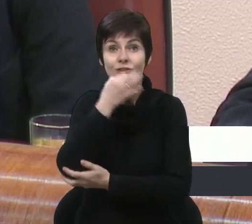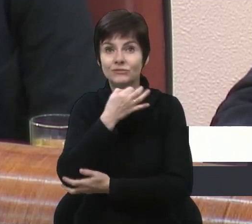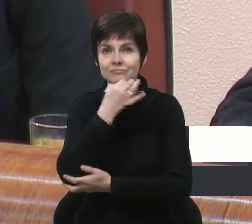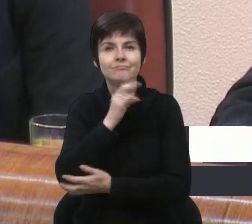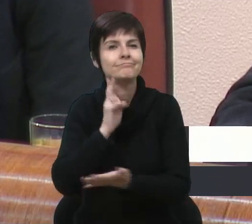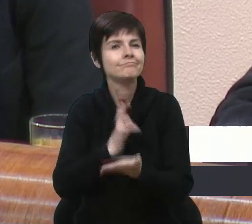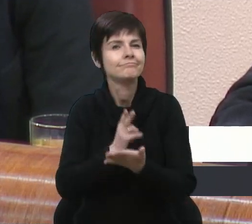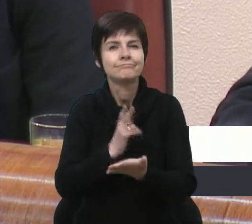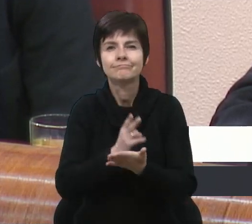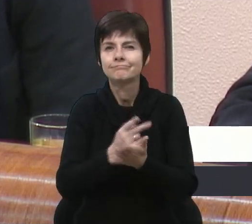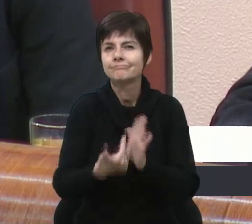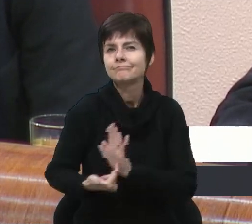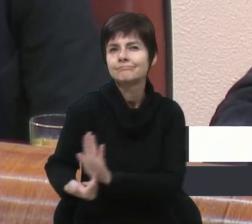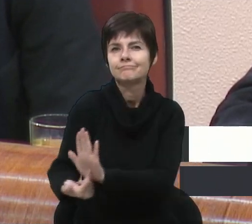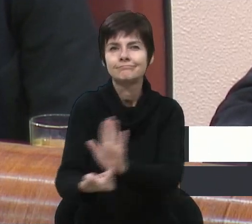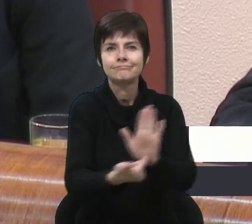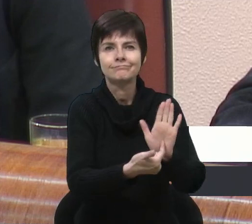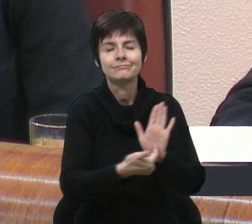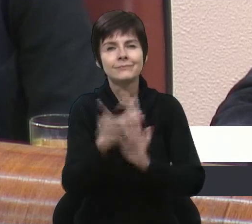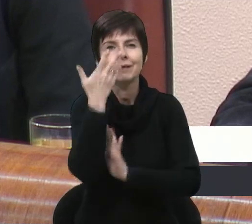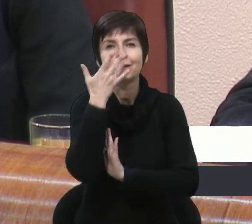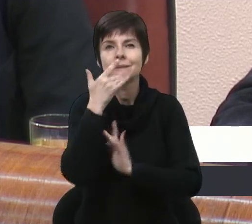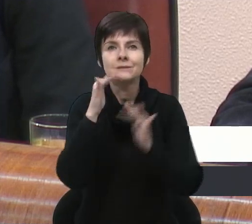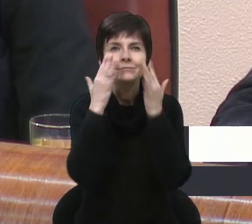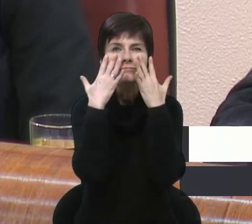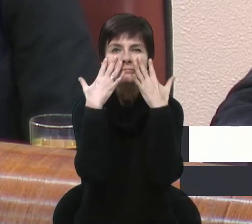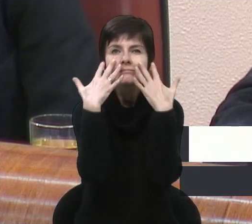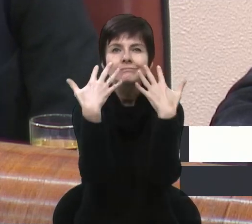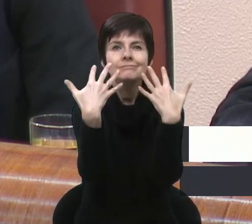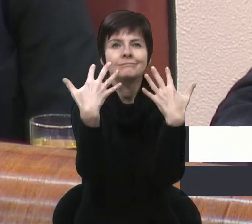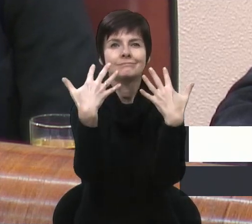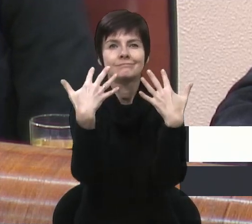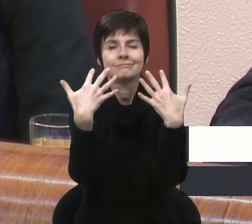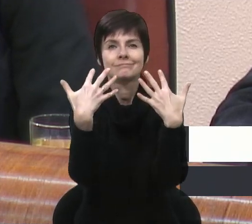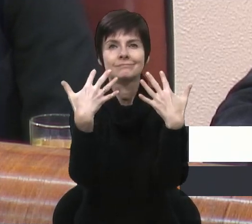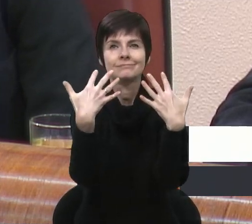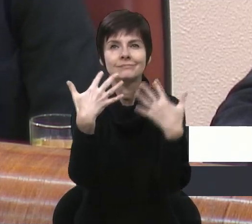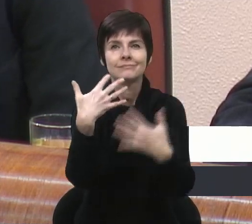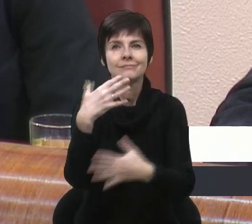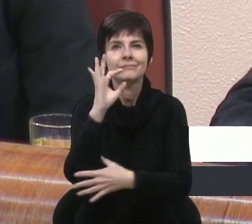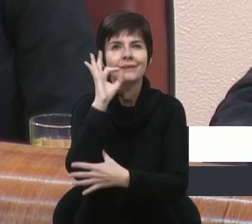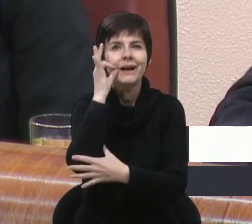estiveram encantando aquelas crianças. Camundongo, né?